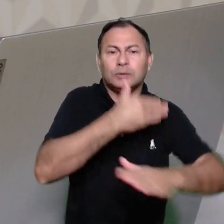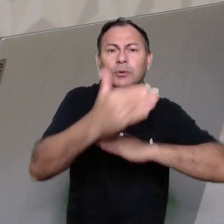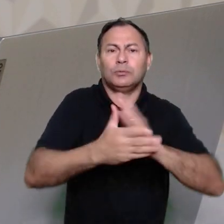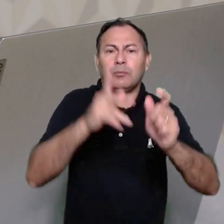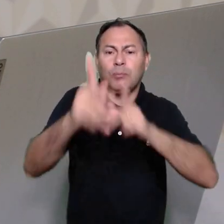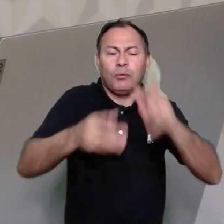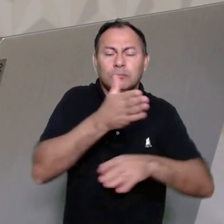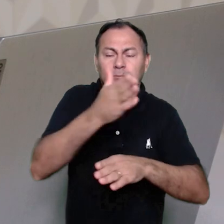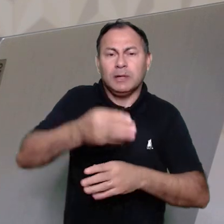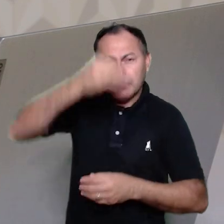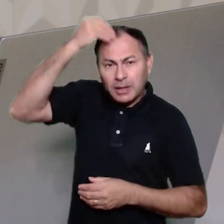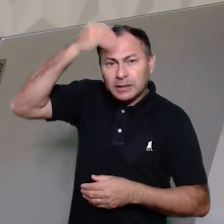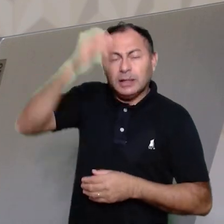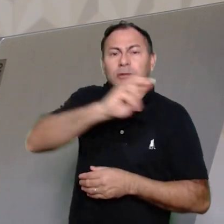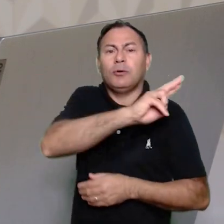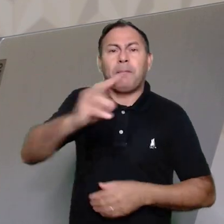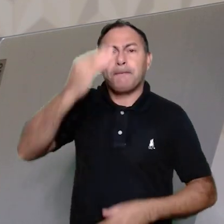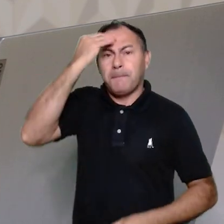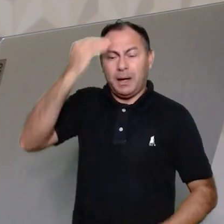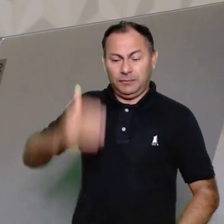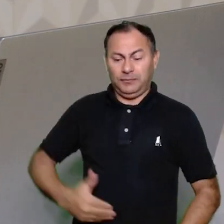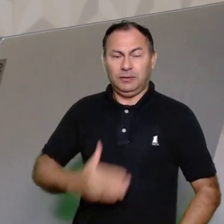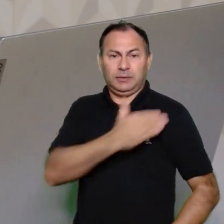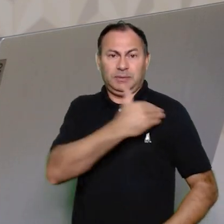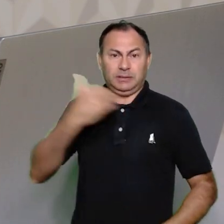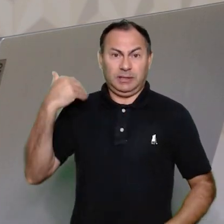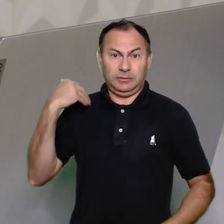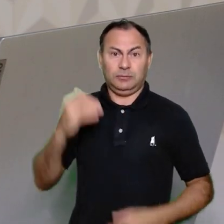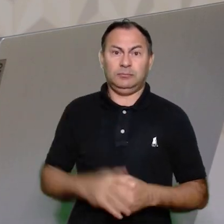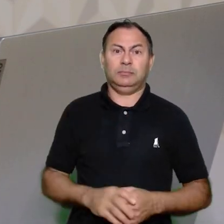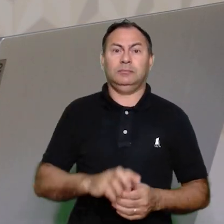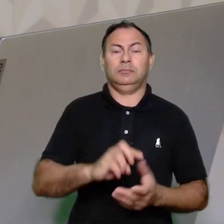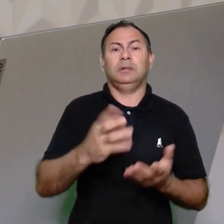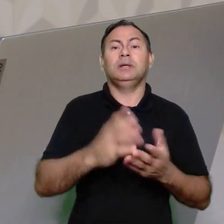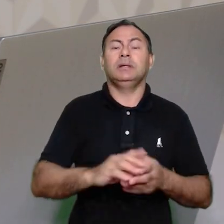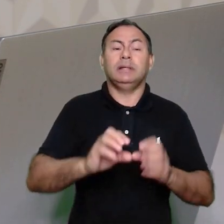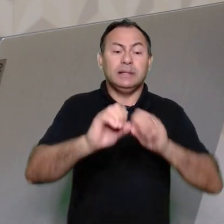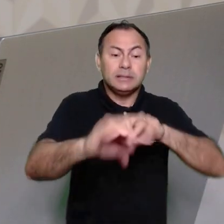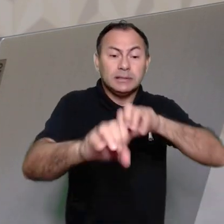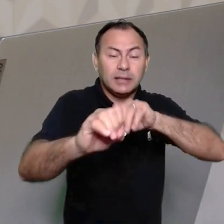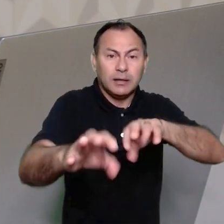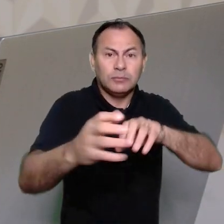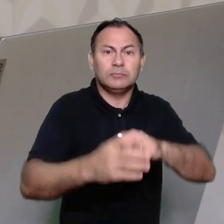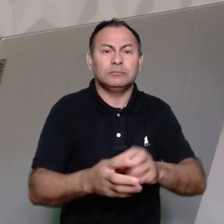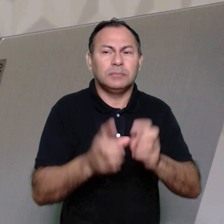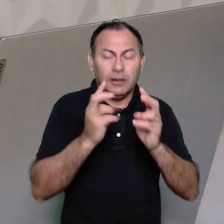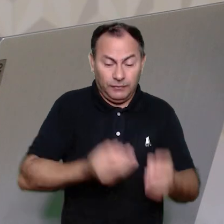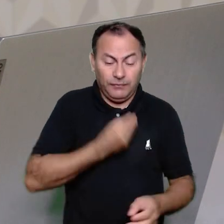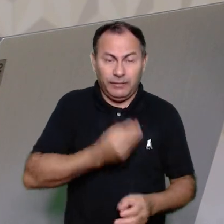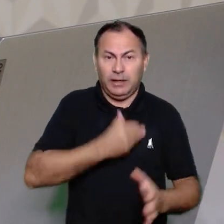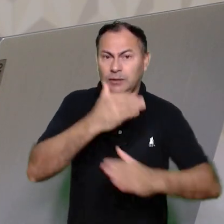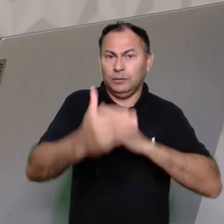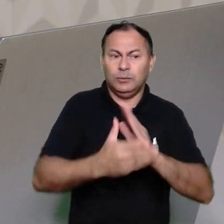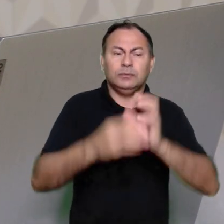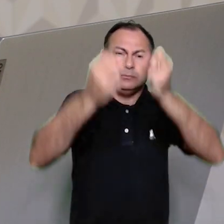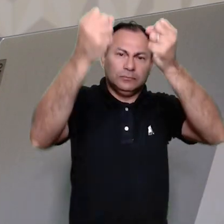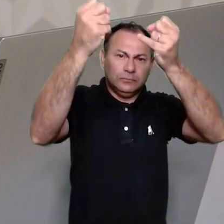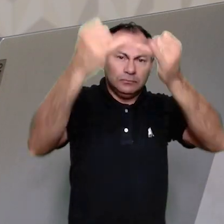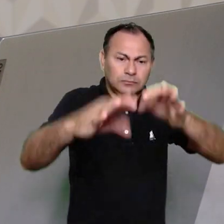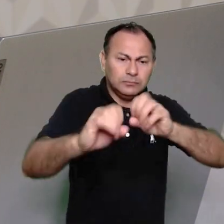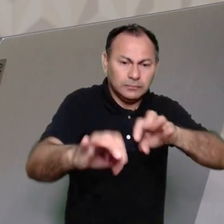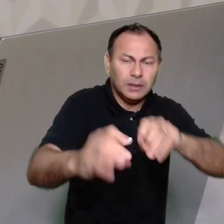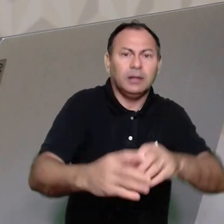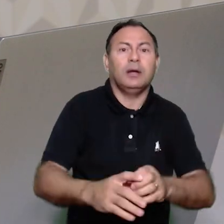povos, batizai-as em nome do Pai, do Filho e do Espírito Santo, e ensinai-as a observar tudo o que vos